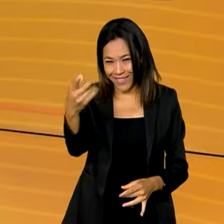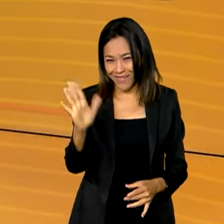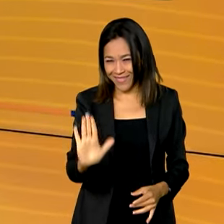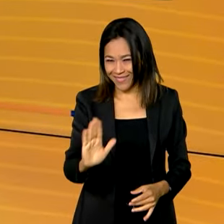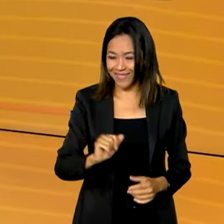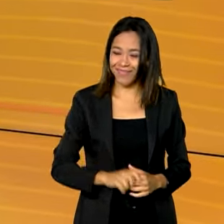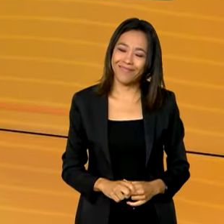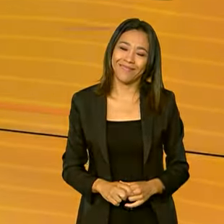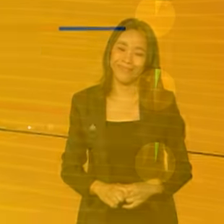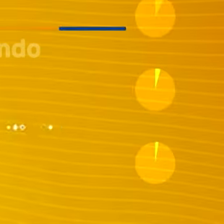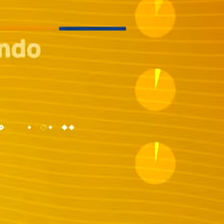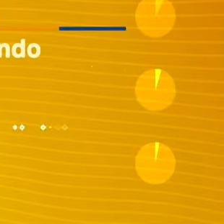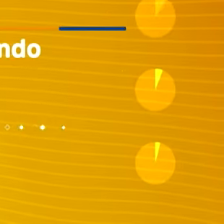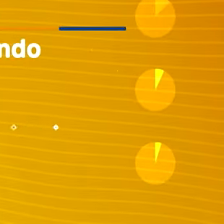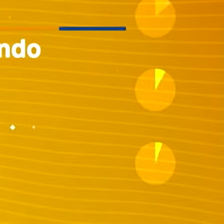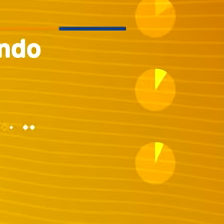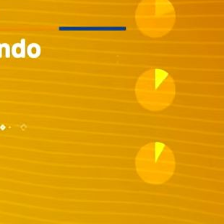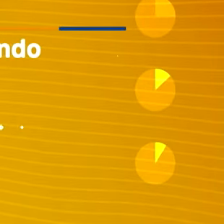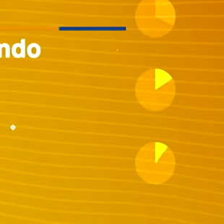já.